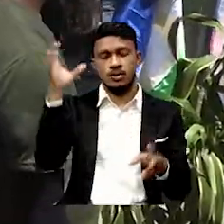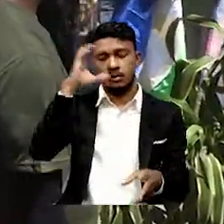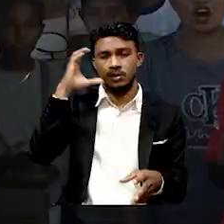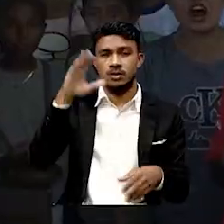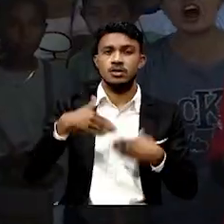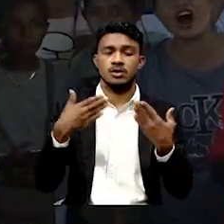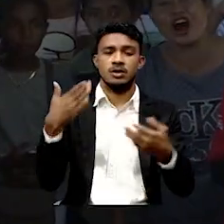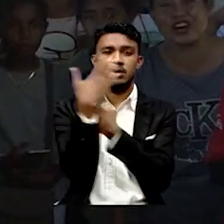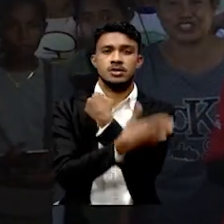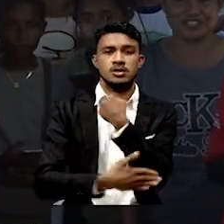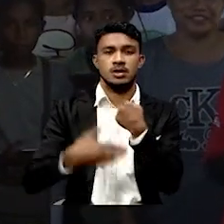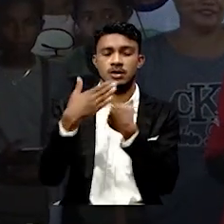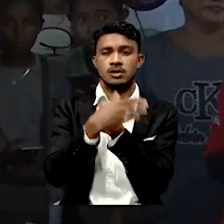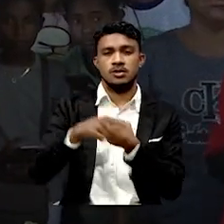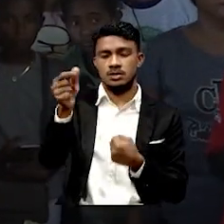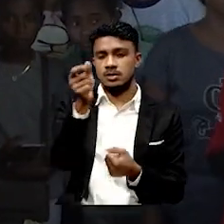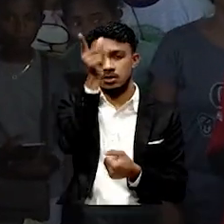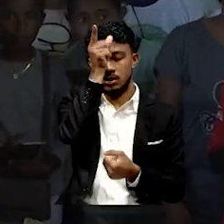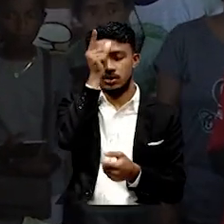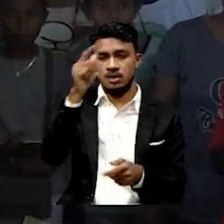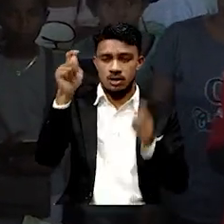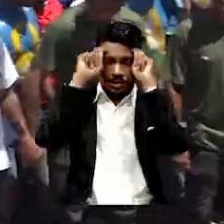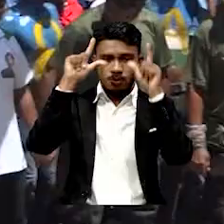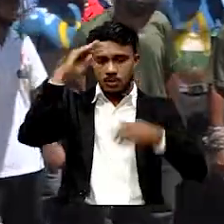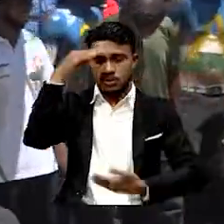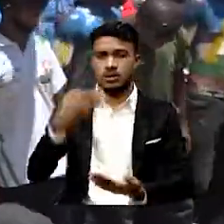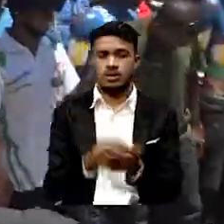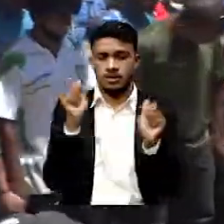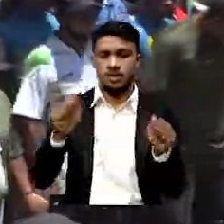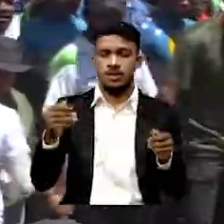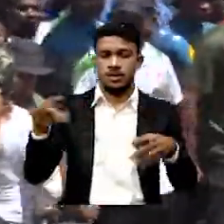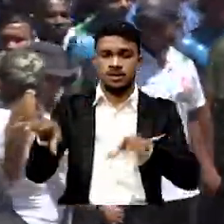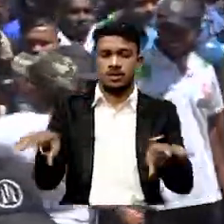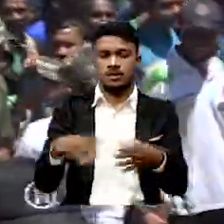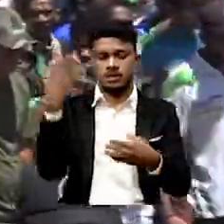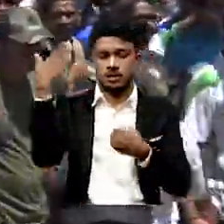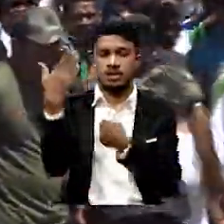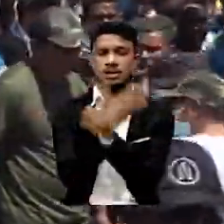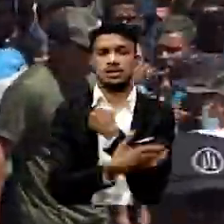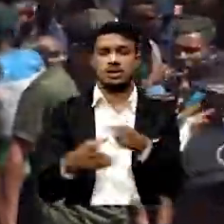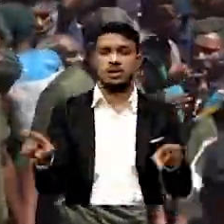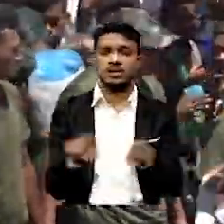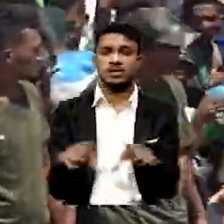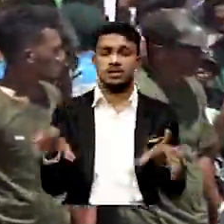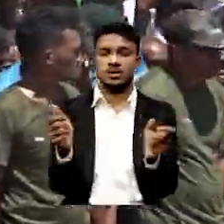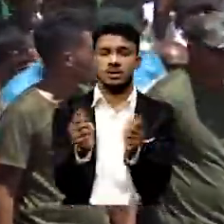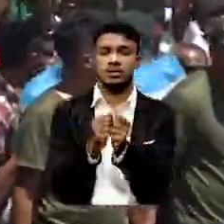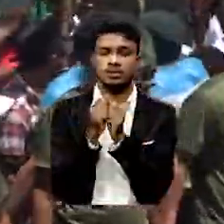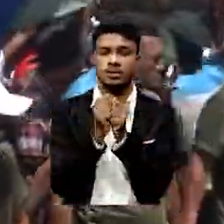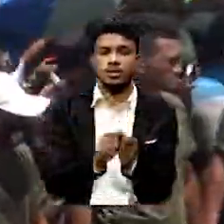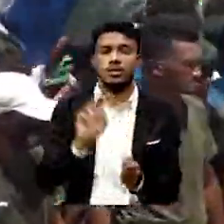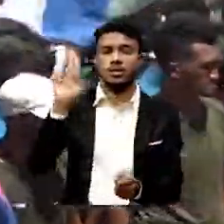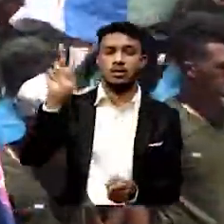honasang Alemanya atau Timor Uang Mos bele baservisu ya país refere hanesang kooperasang nebe Reino Unido